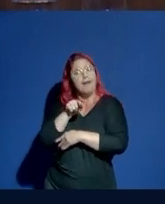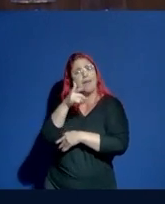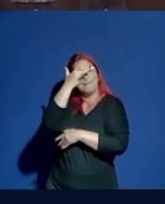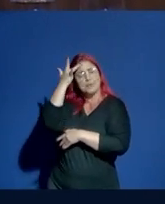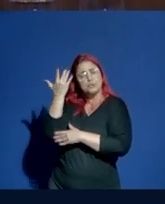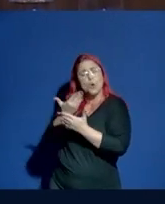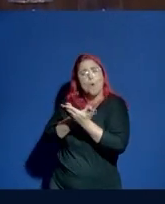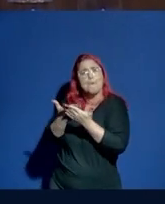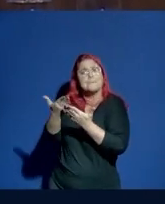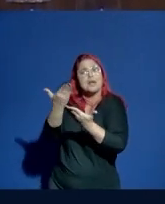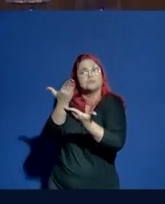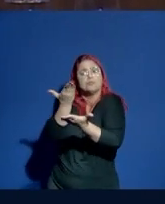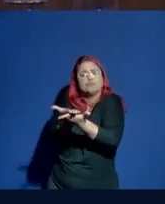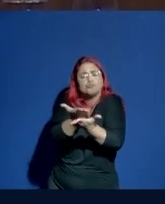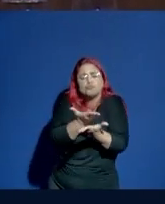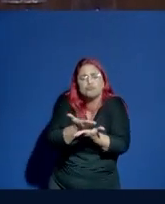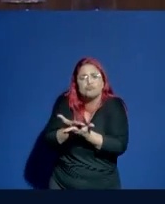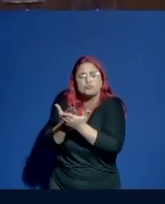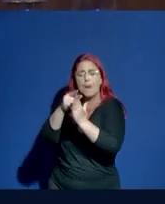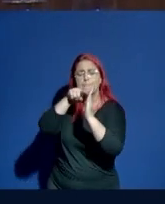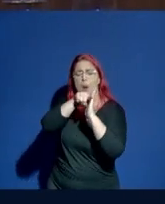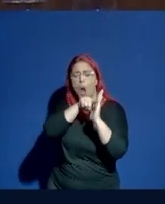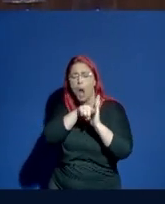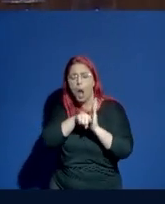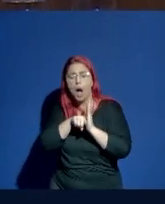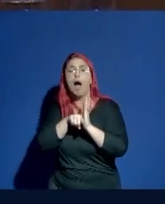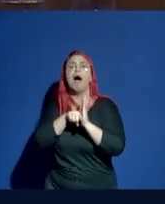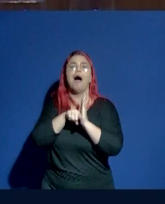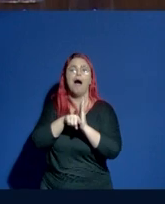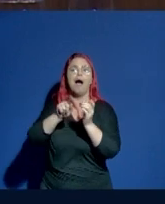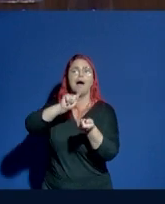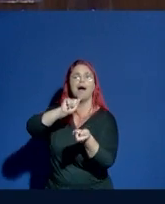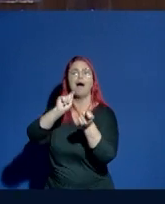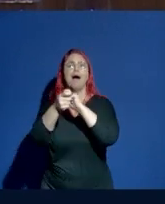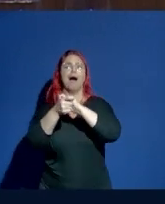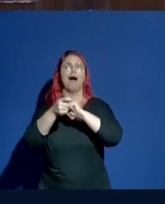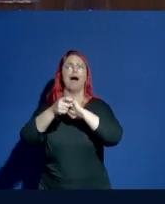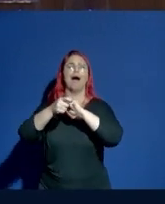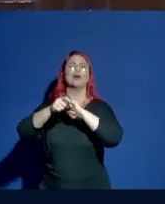esse micro-organismo e esse micro-organismo acaba virando produto.